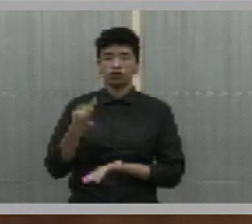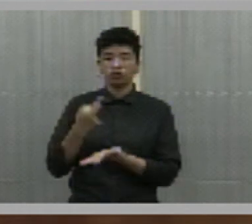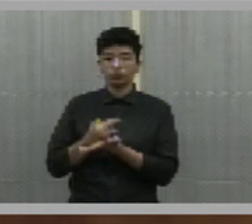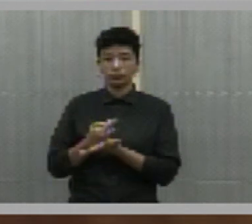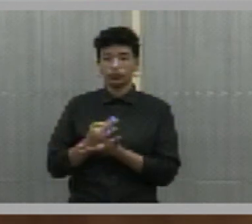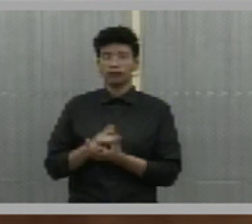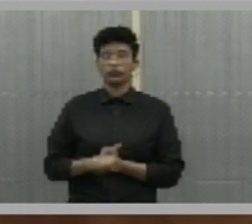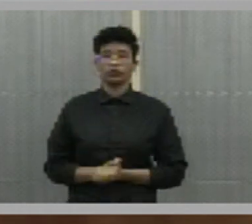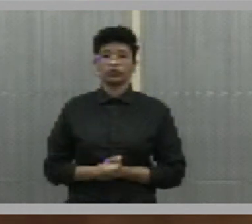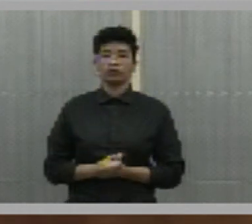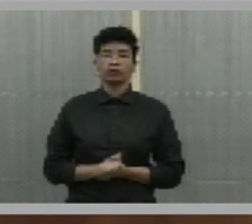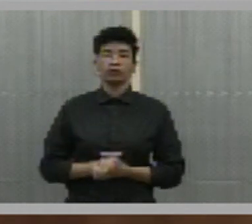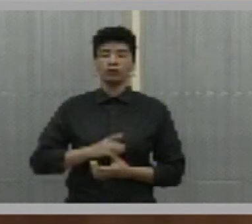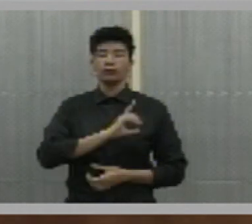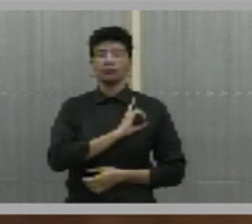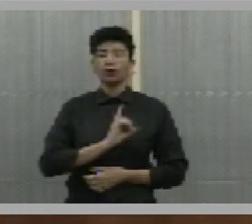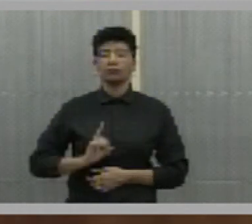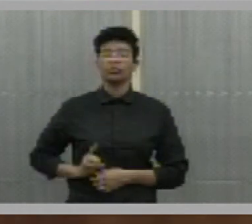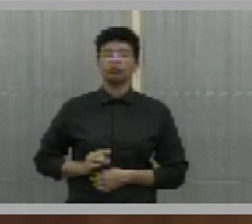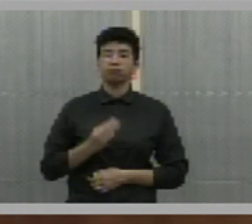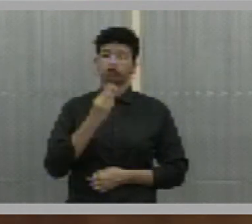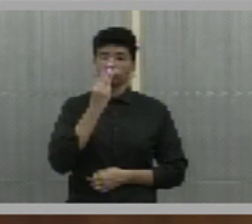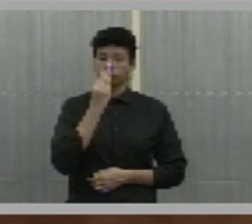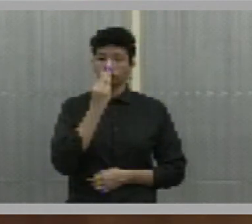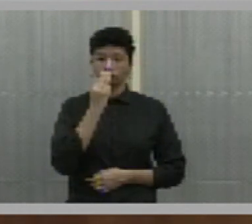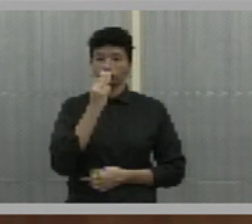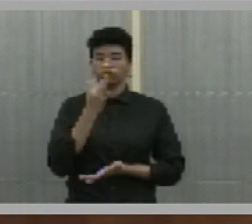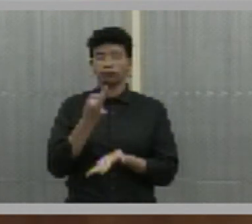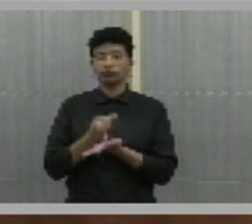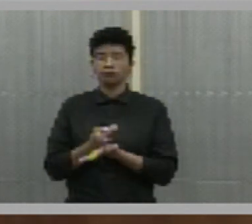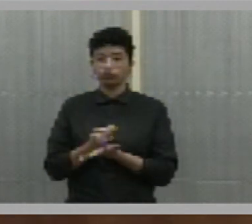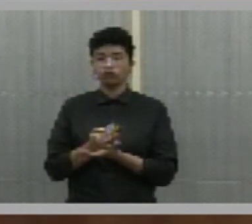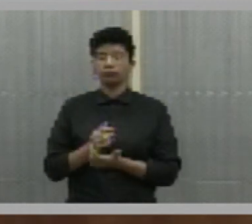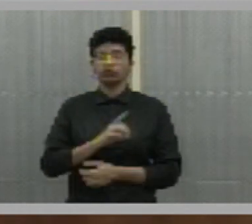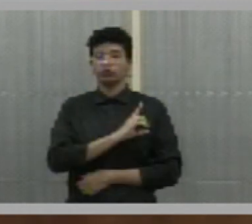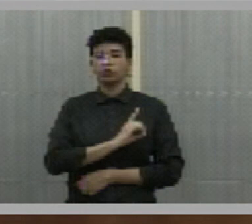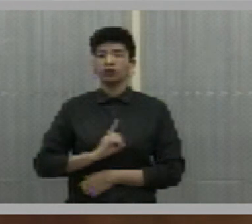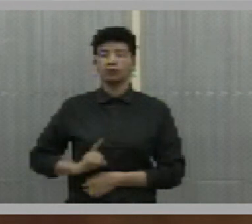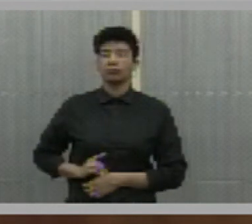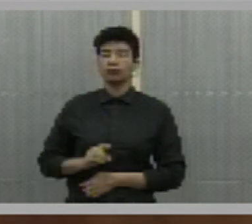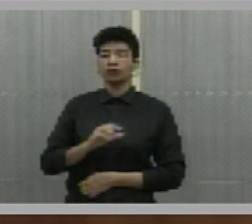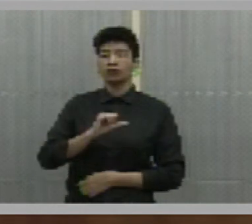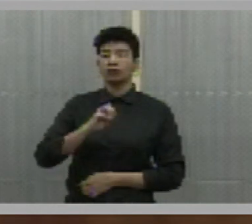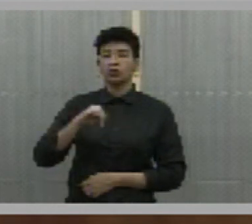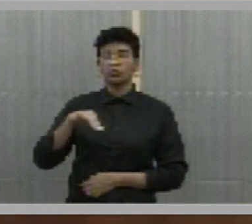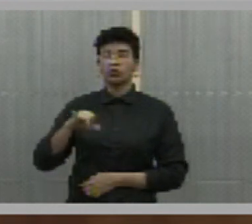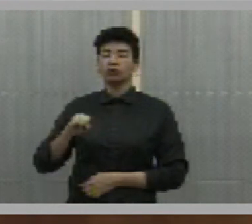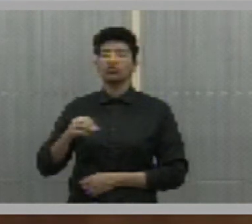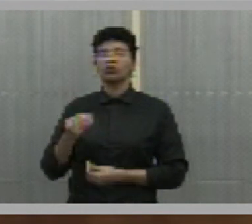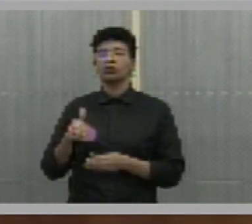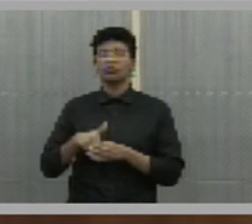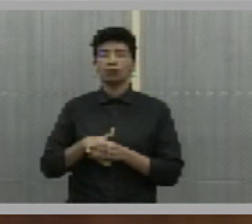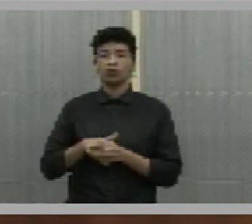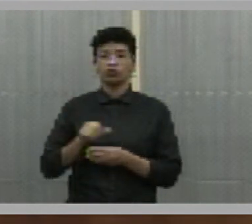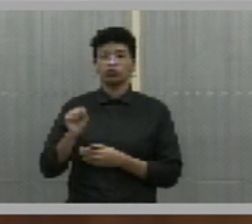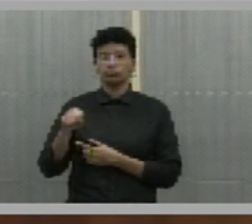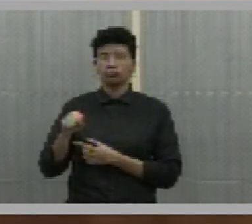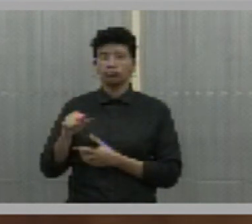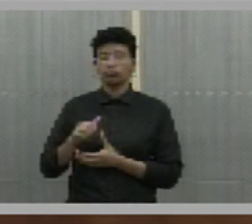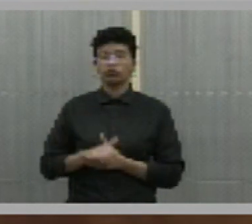ausente. Deputado Wilson Brandão, ausente. Deputada Simone Pereira, como vota?